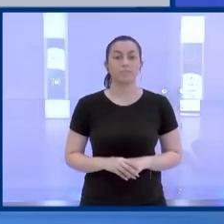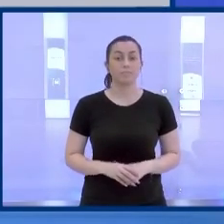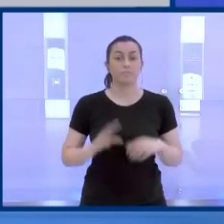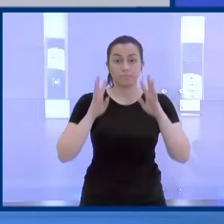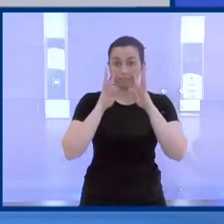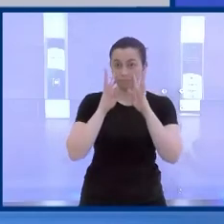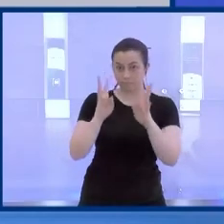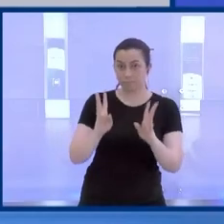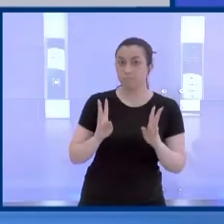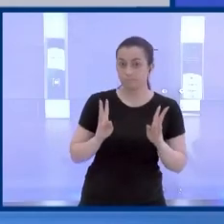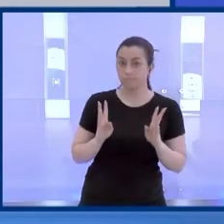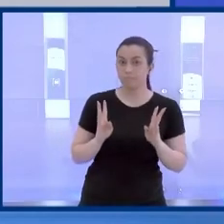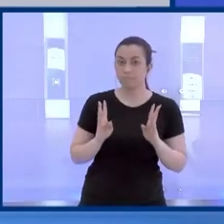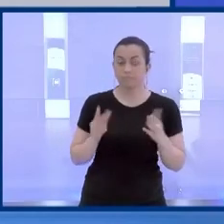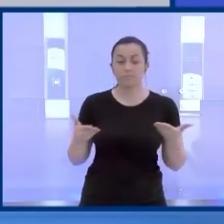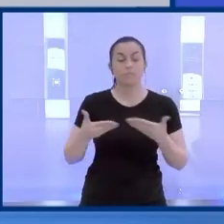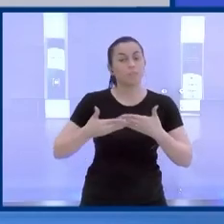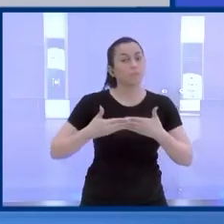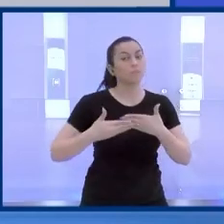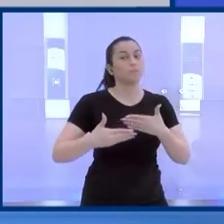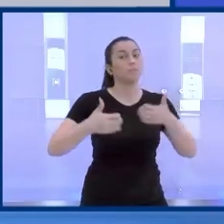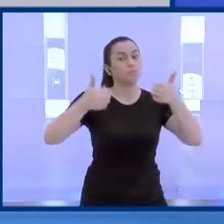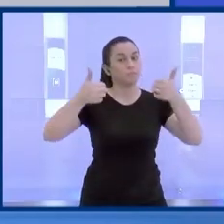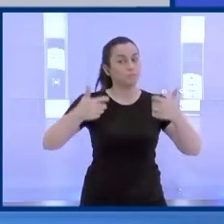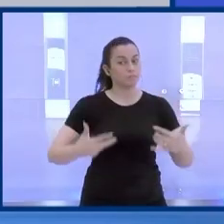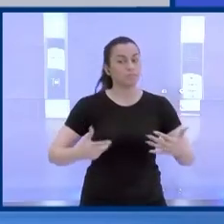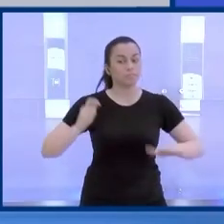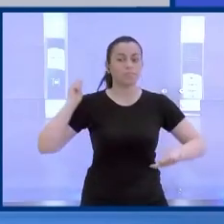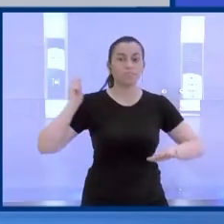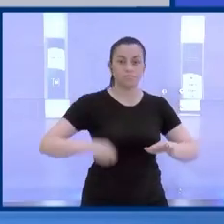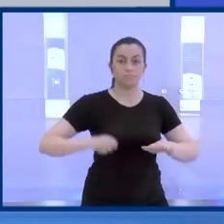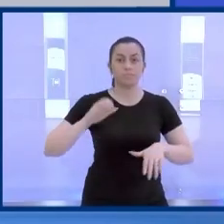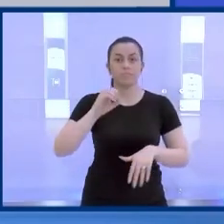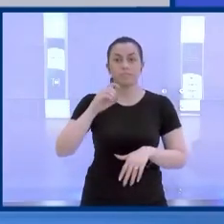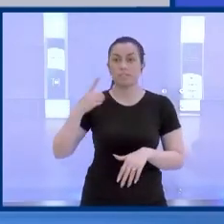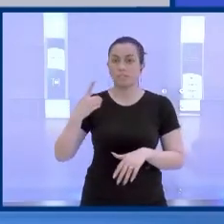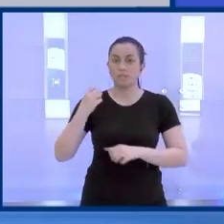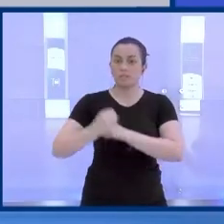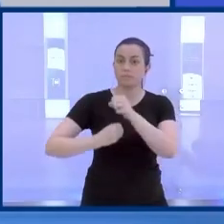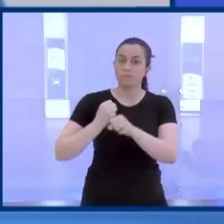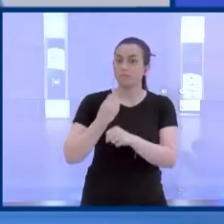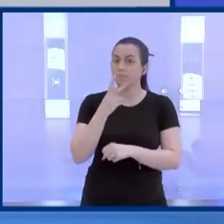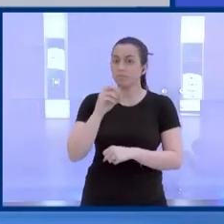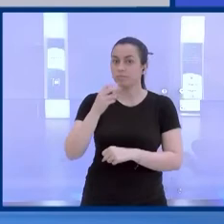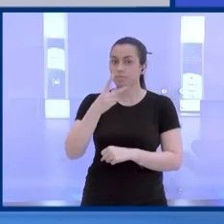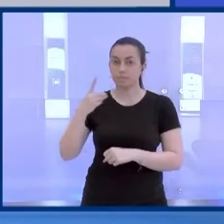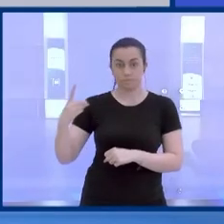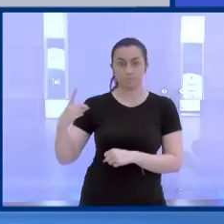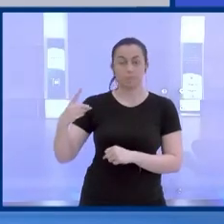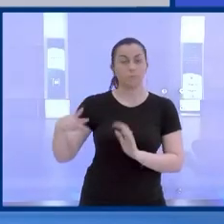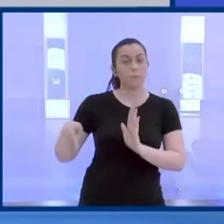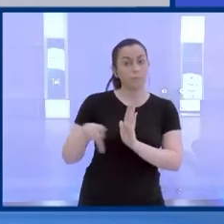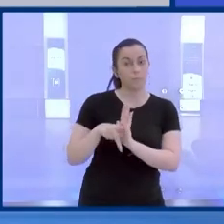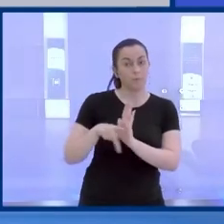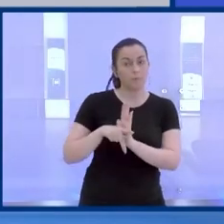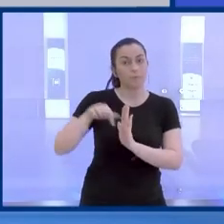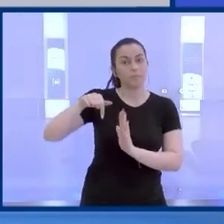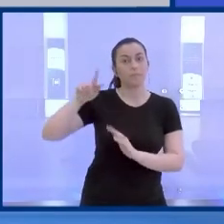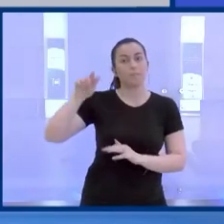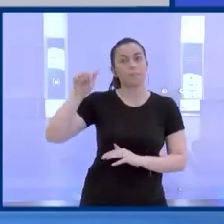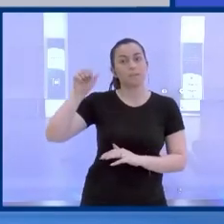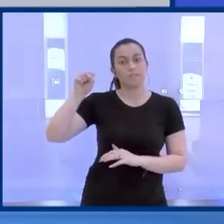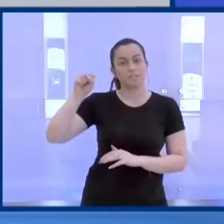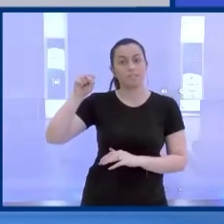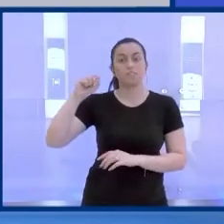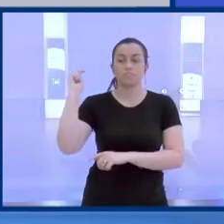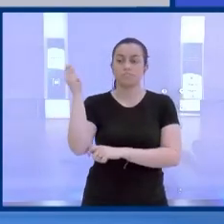Atenção, senhoras e senhores, para a realização da sessão pública do leilão número 01 de 2021, de alienação de ações ordinárias da Companhia de Gás do